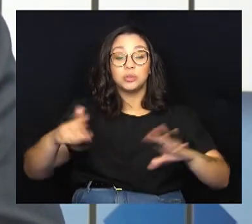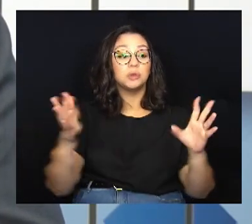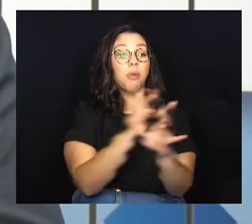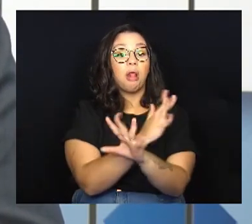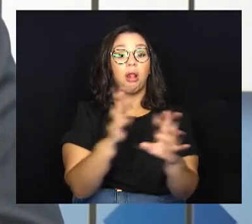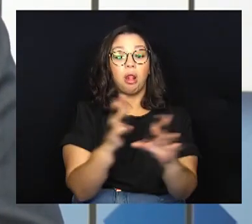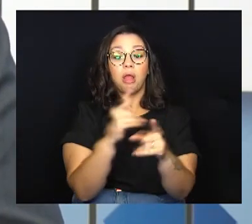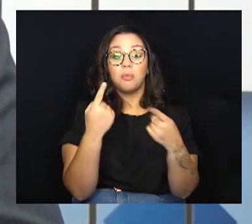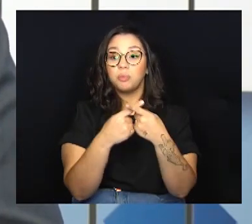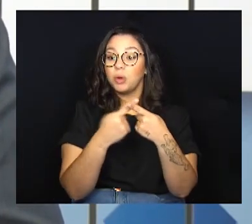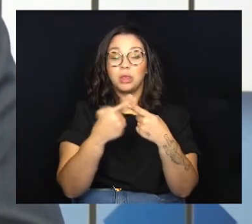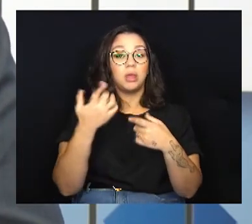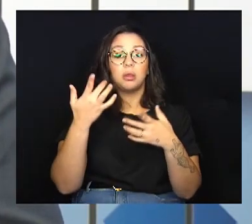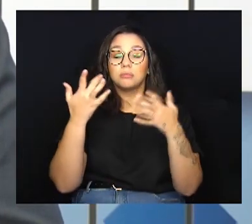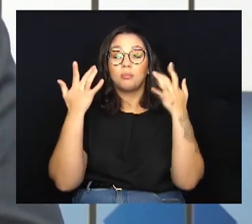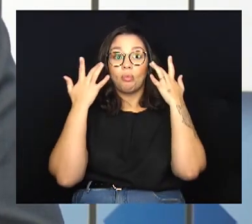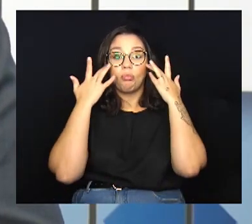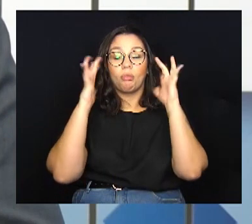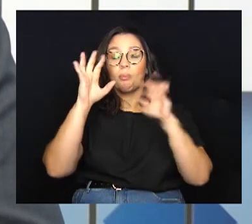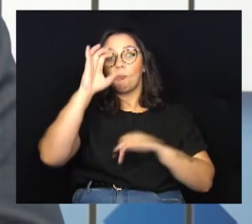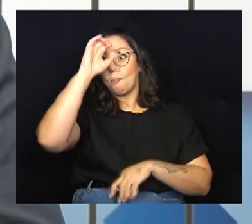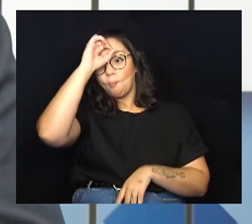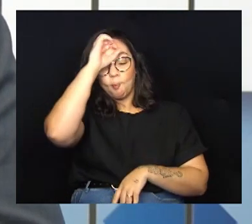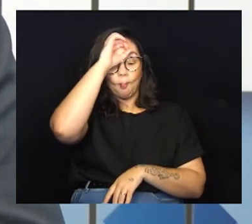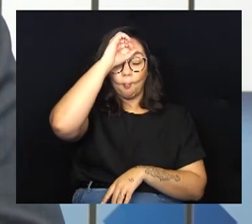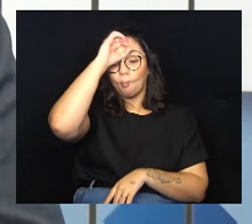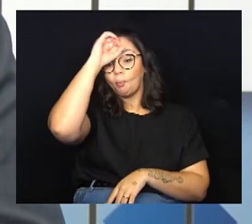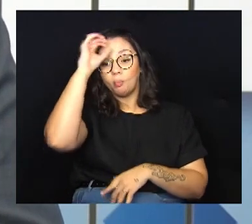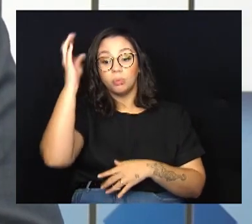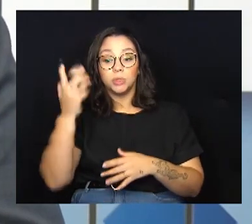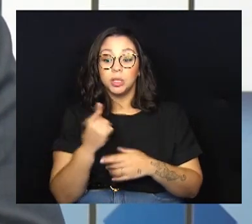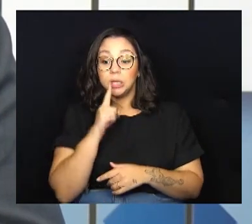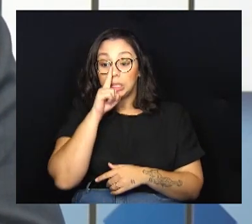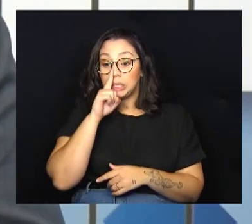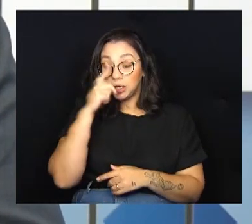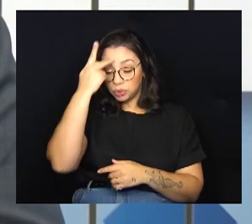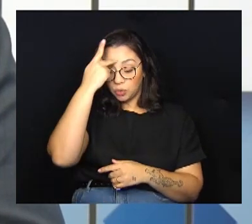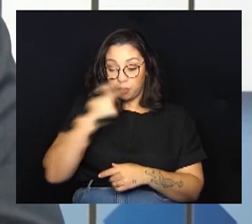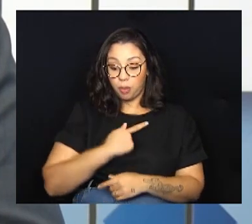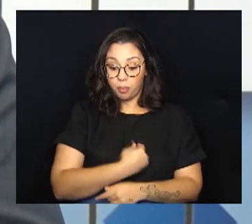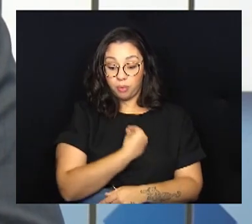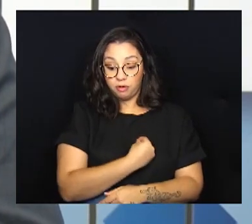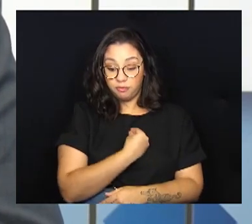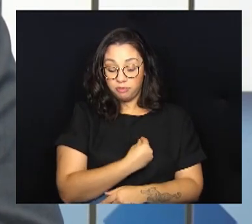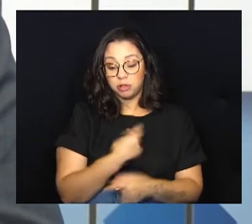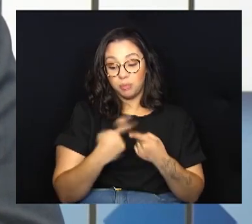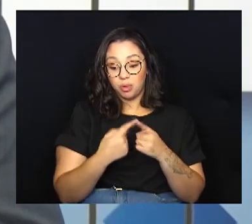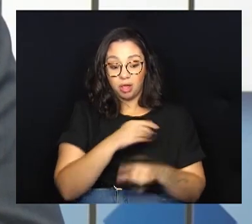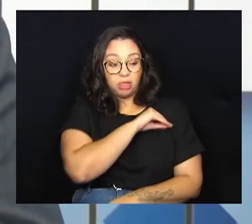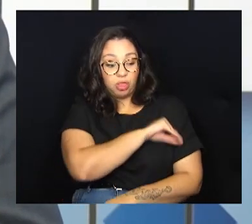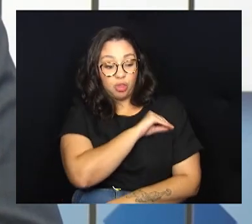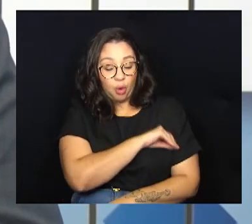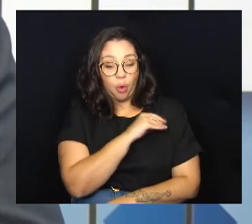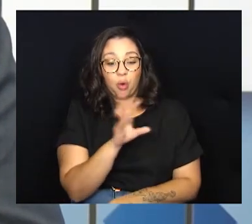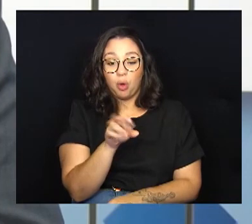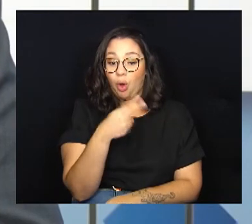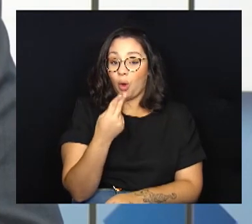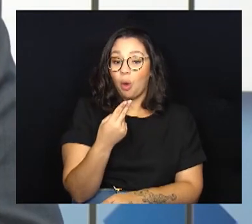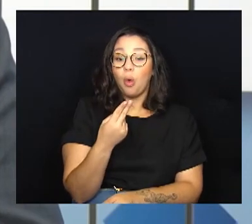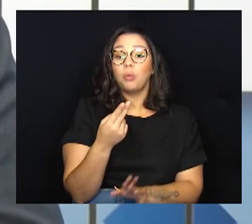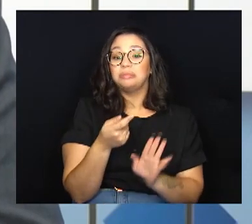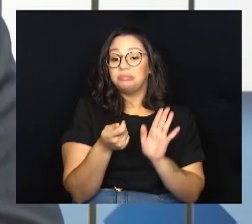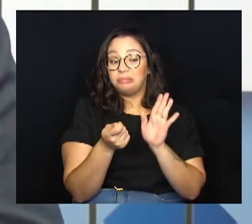disso. Eu acho que como um todo, né? Como a Lúcia disse, nós temos só o CAPZICA, que trata de uma criança